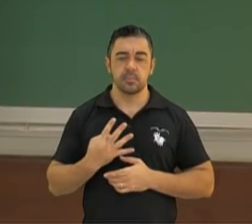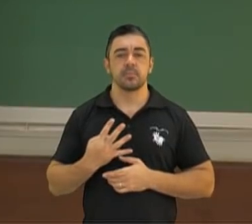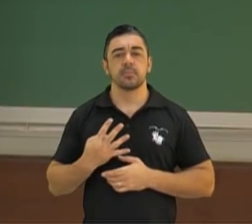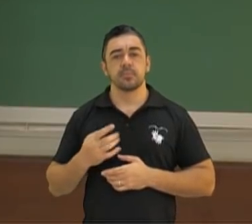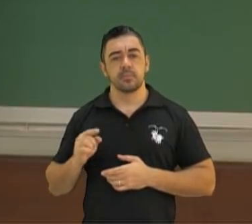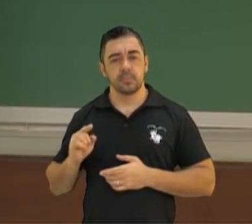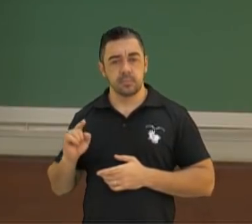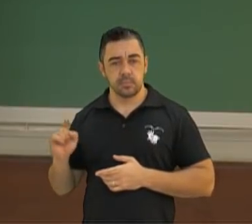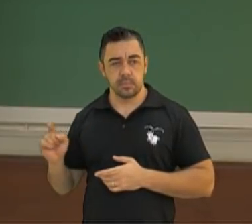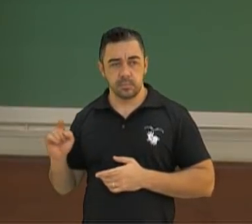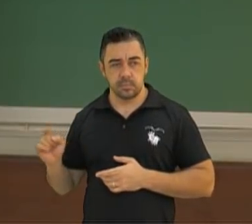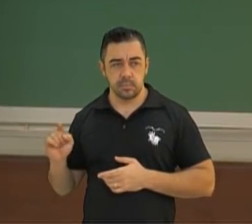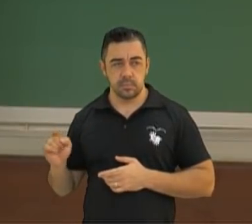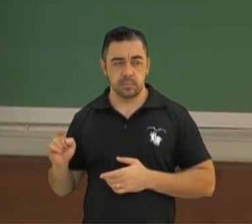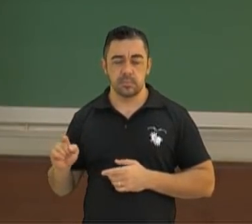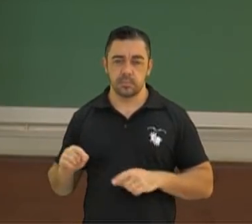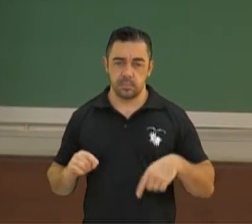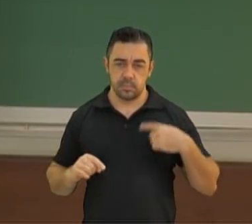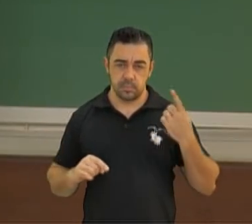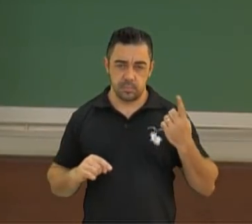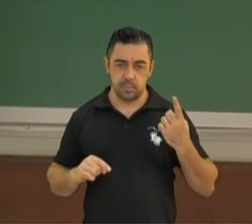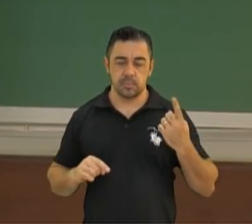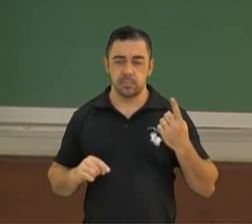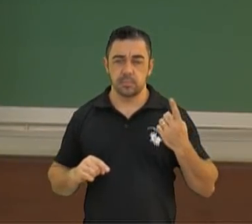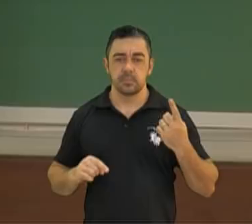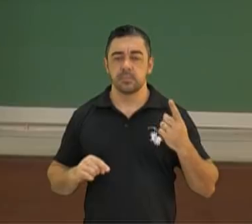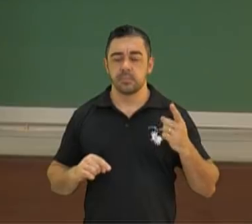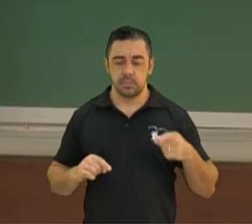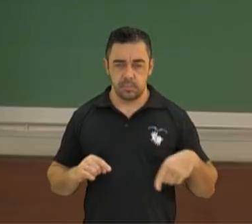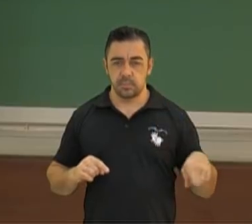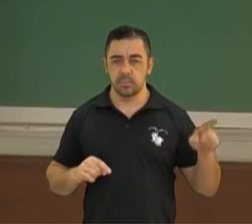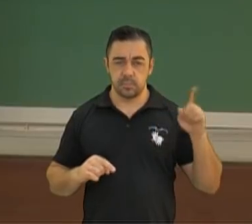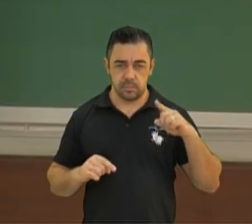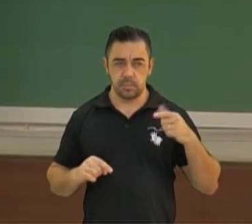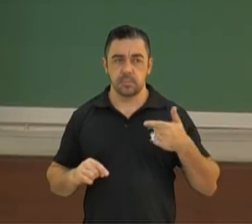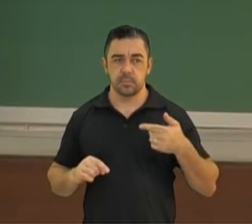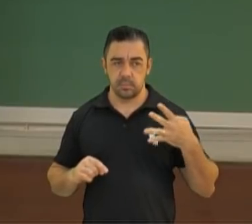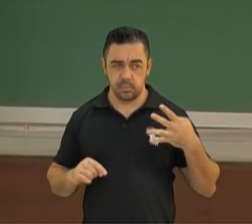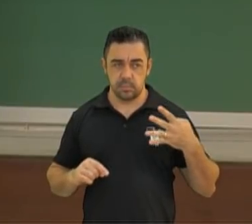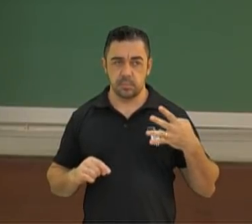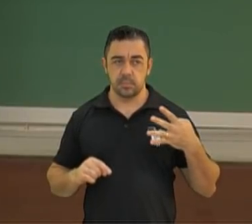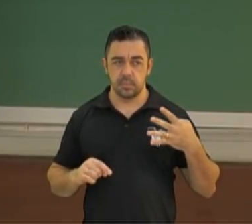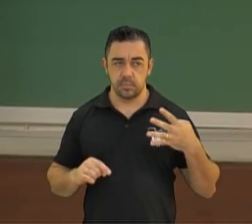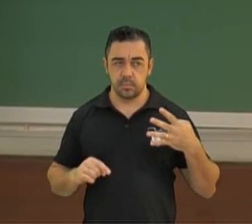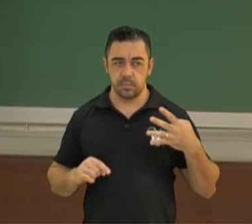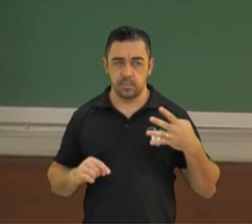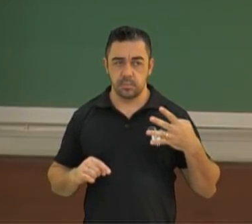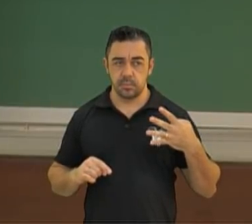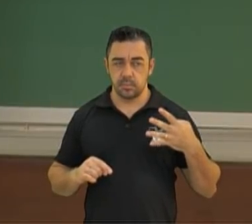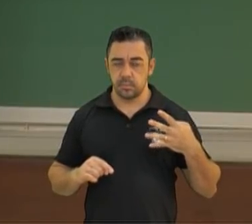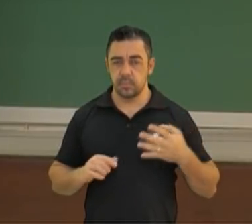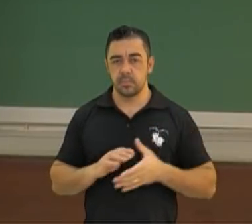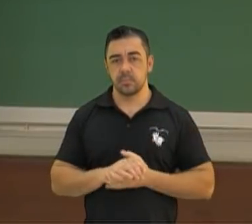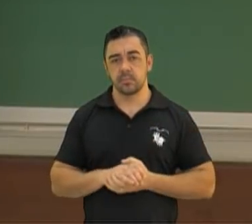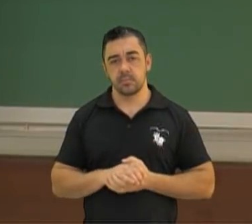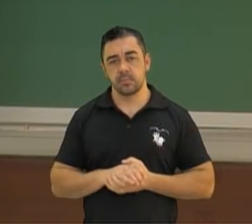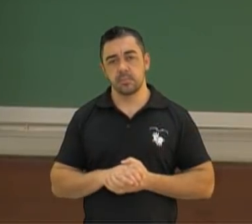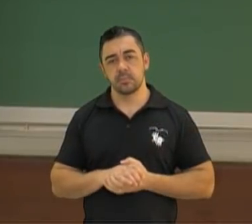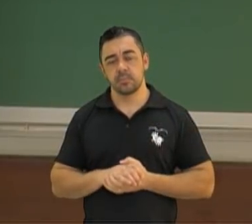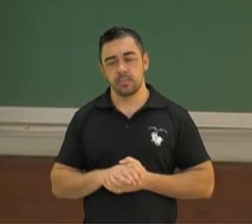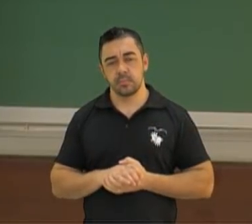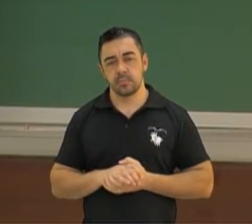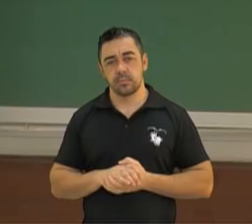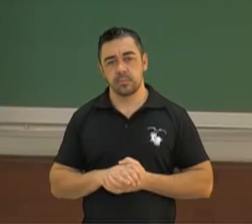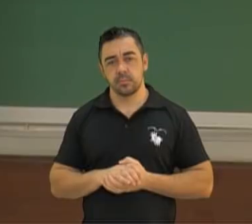esse 24. Esse 1, como ele não tem denominador, o denominador vale 1. 24 dividido por